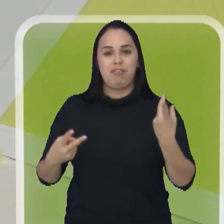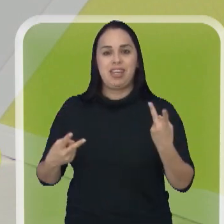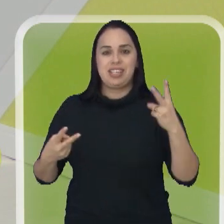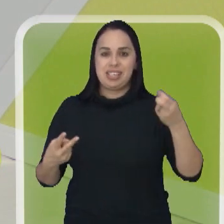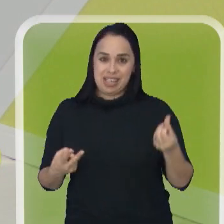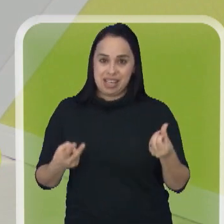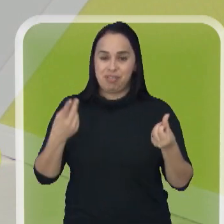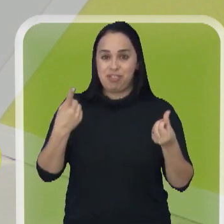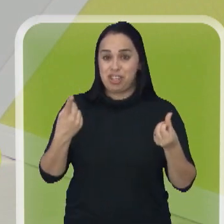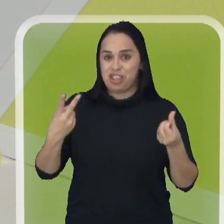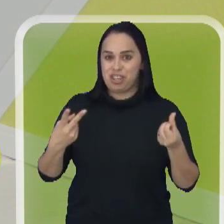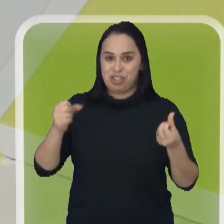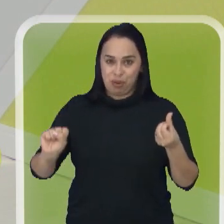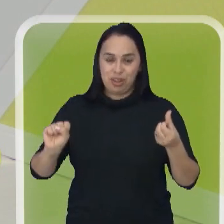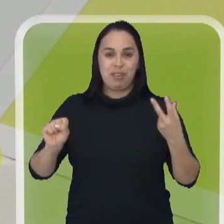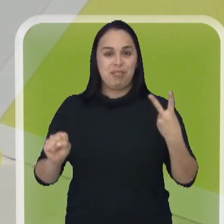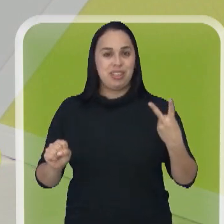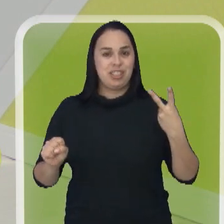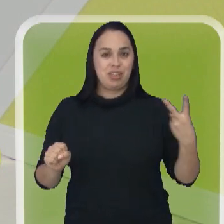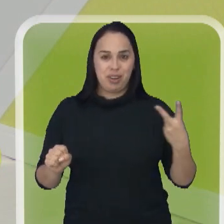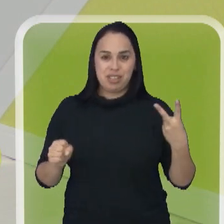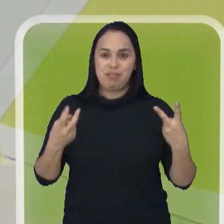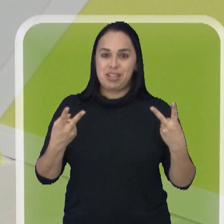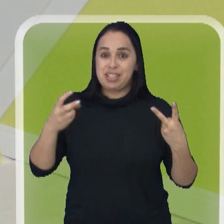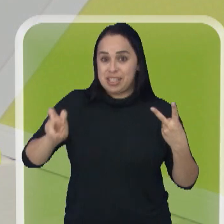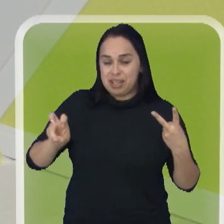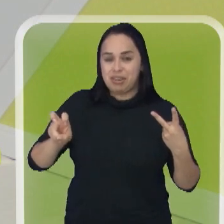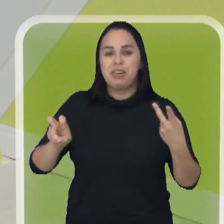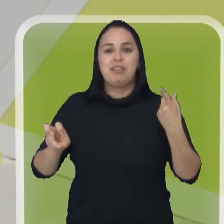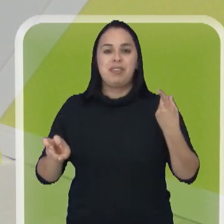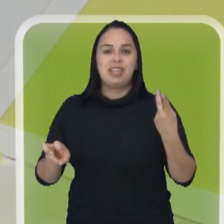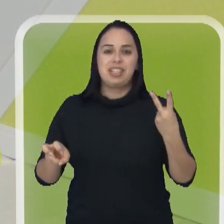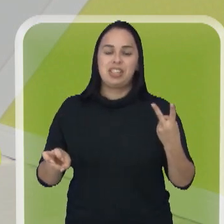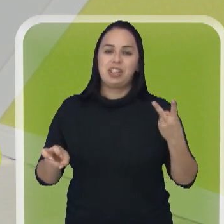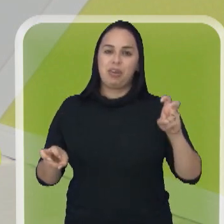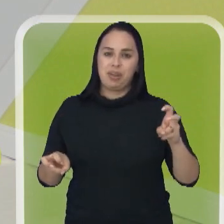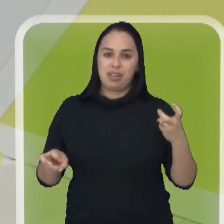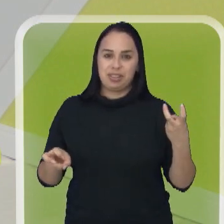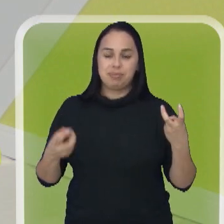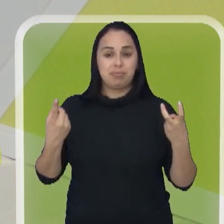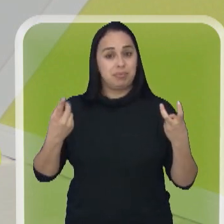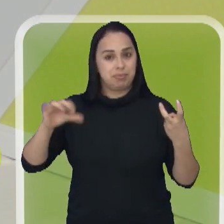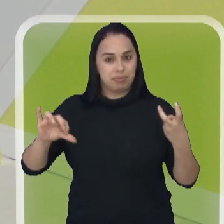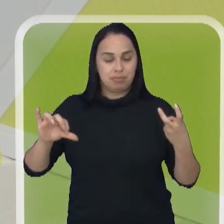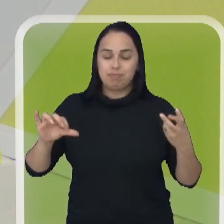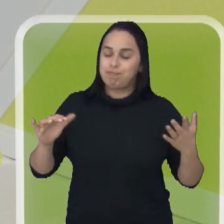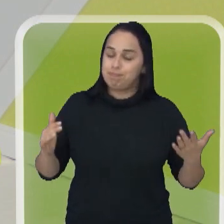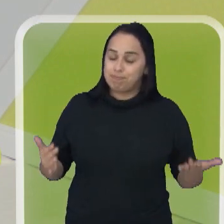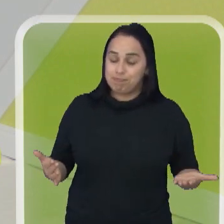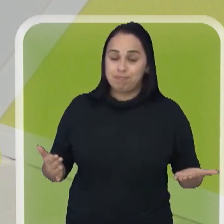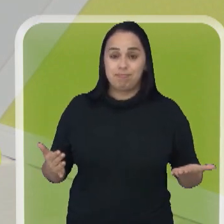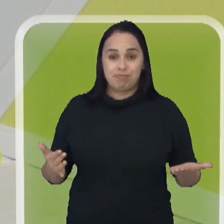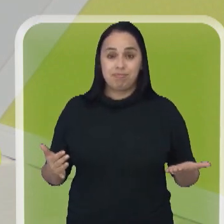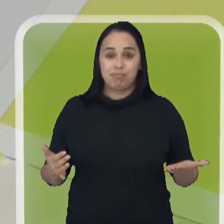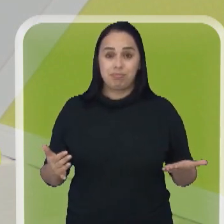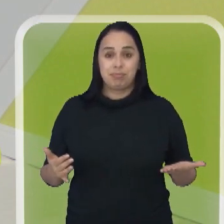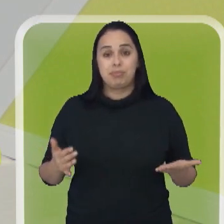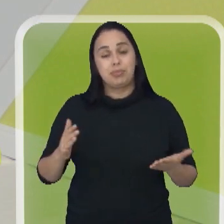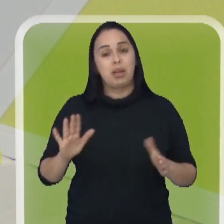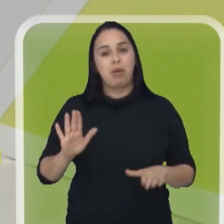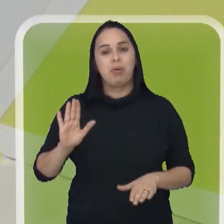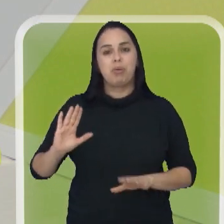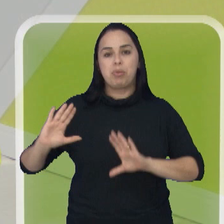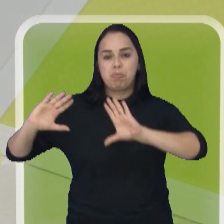26-28, 22-25, 25-19 e 15-11. Como não poderia deixar de ser, o